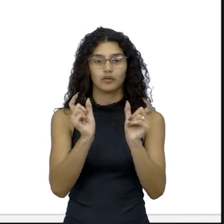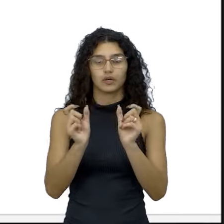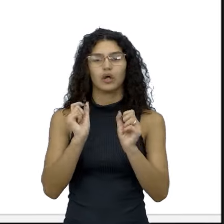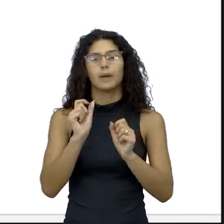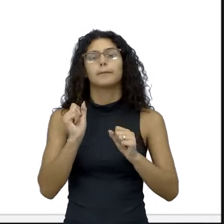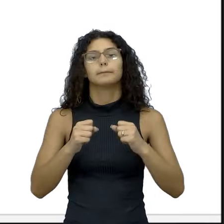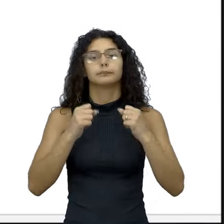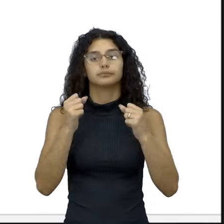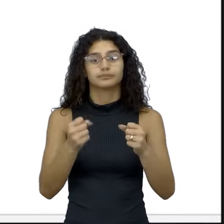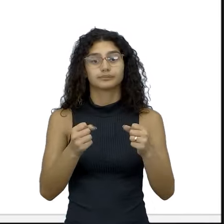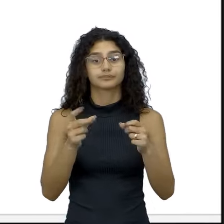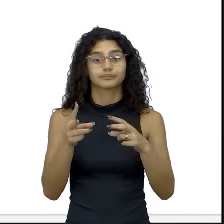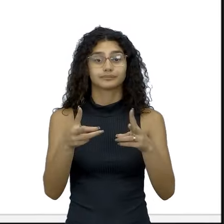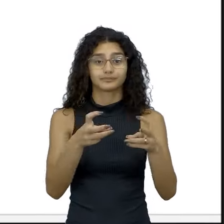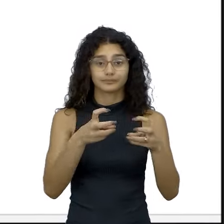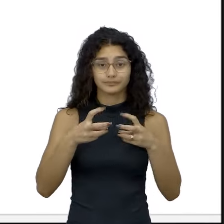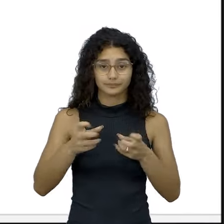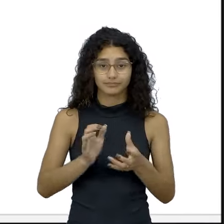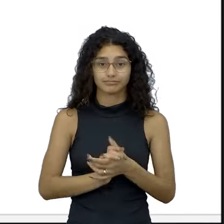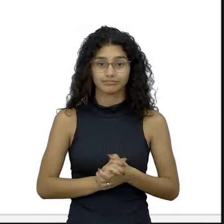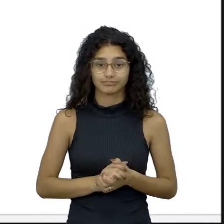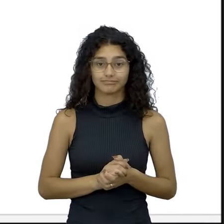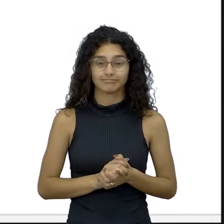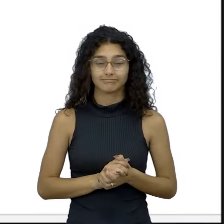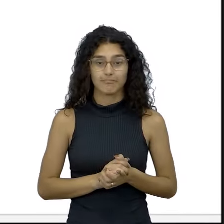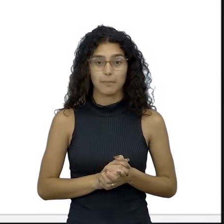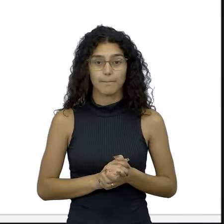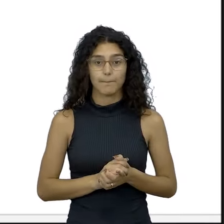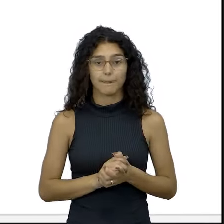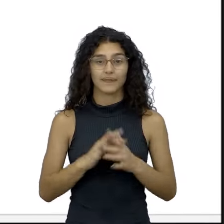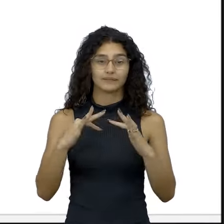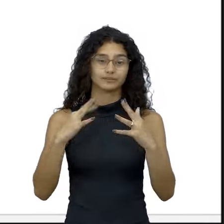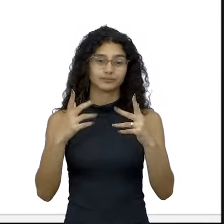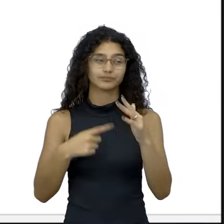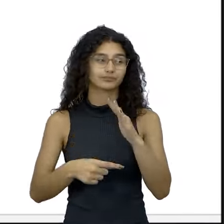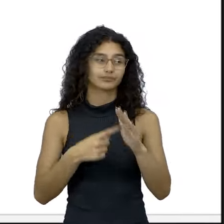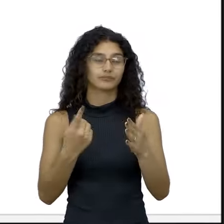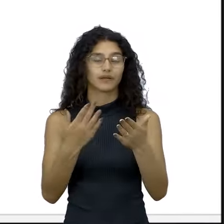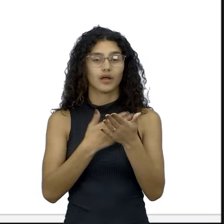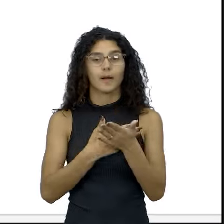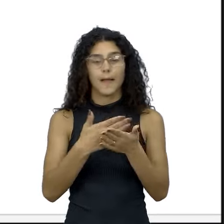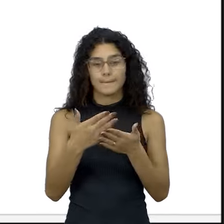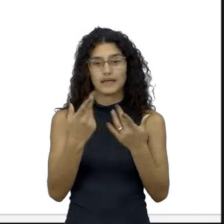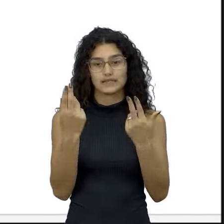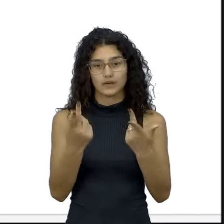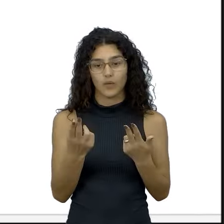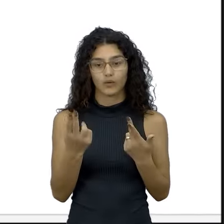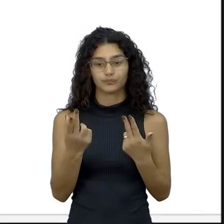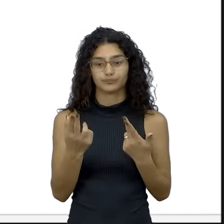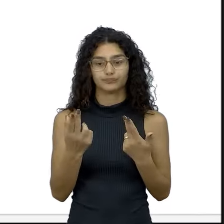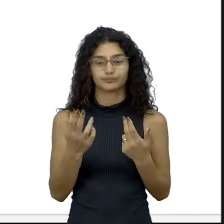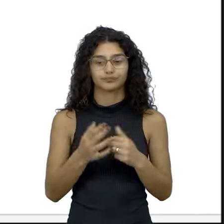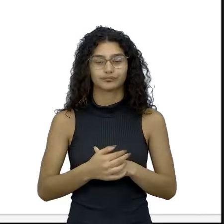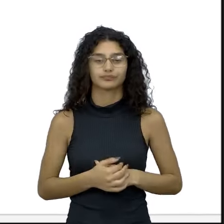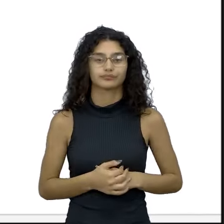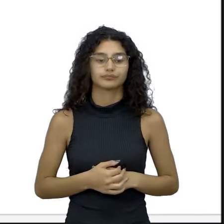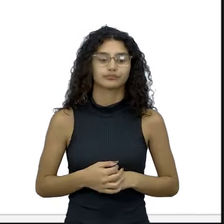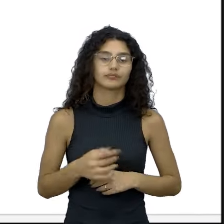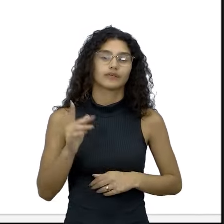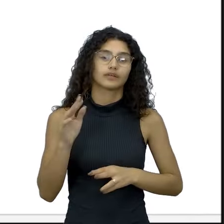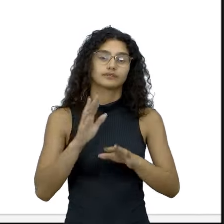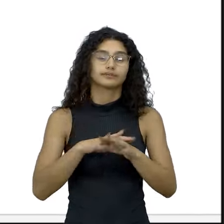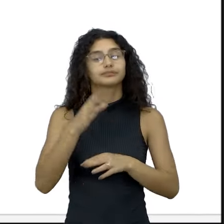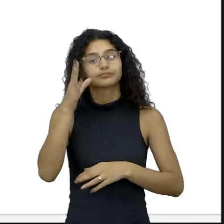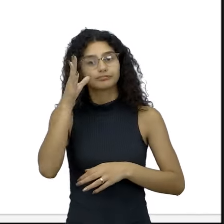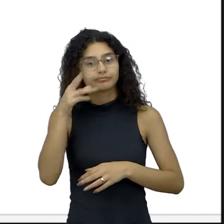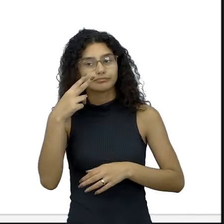pode perceber nessa análise? Que todos os verbetes, primeiro, né, eles começam da mesma forma. Então, eles vão estar